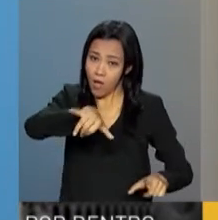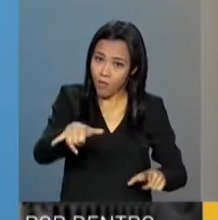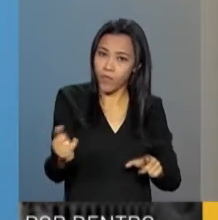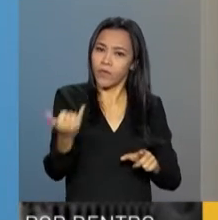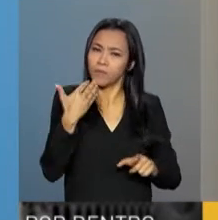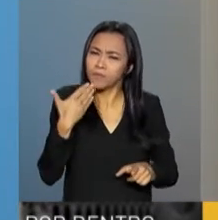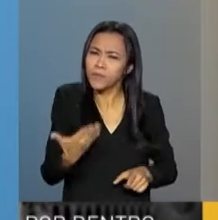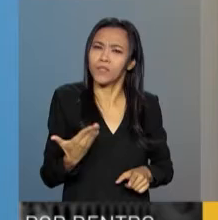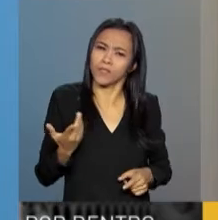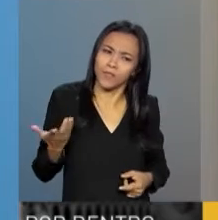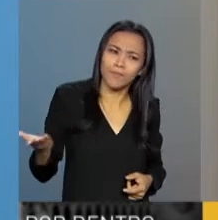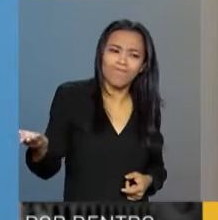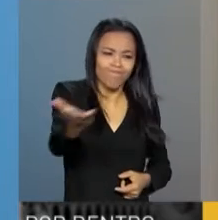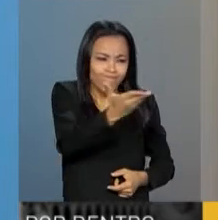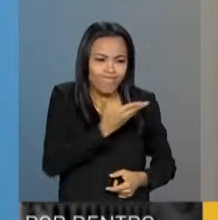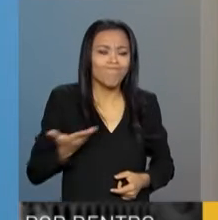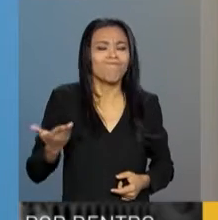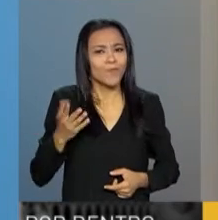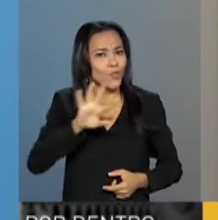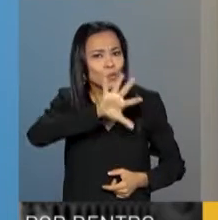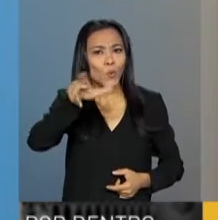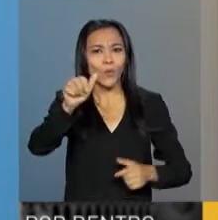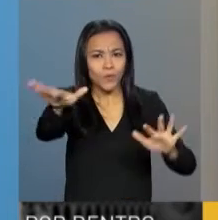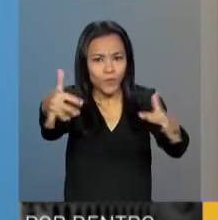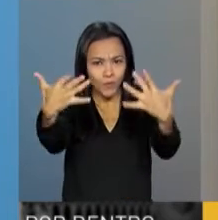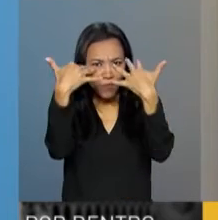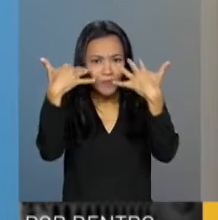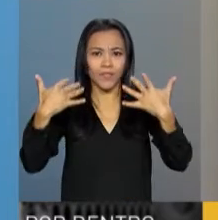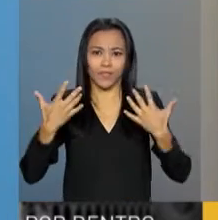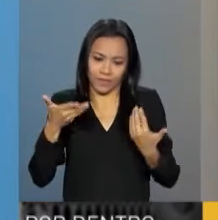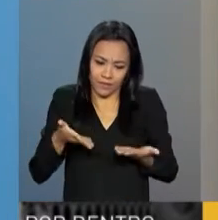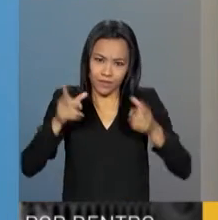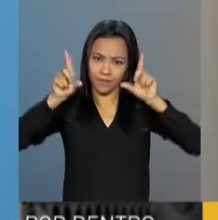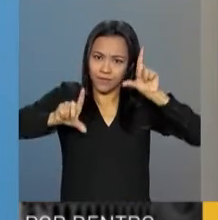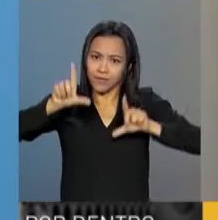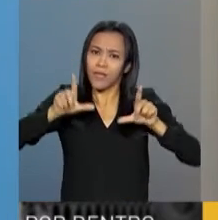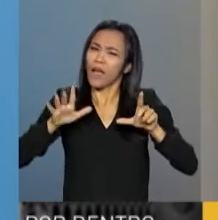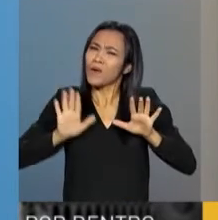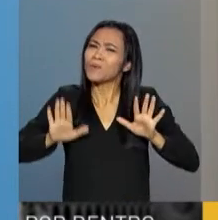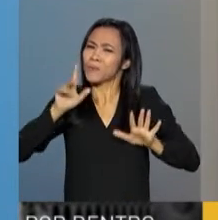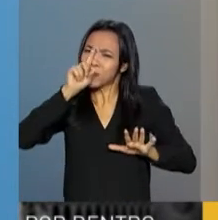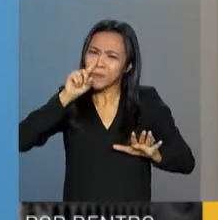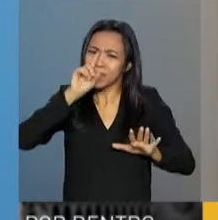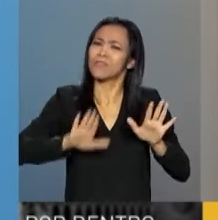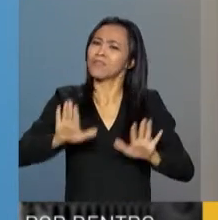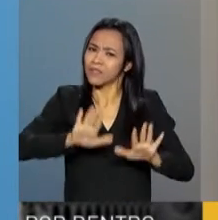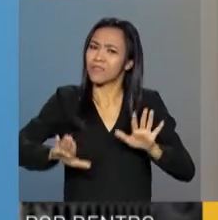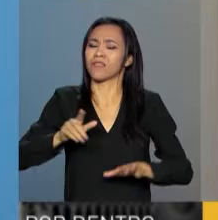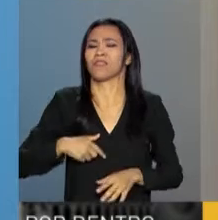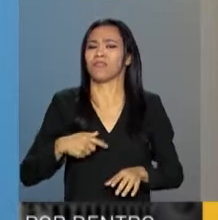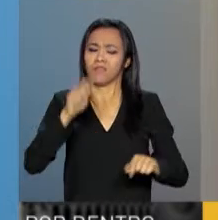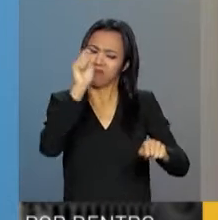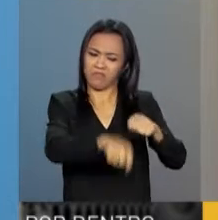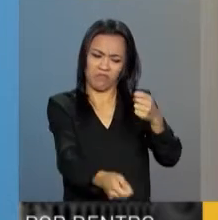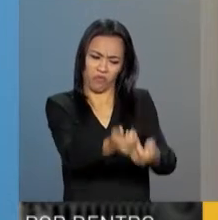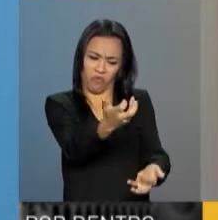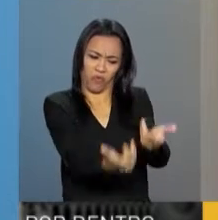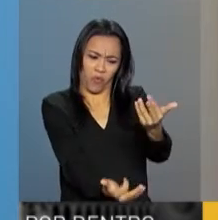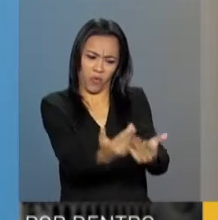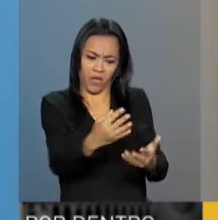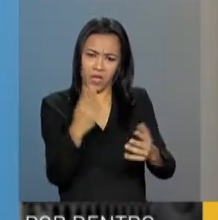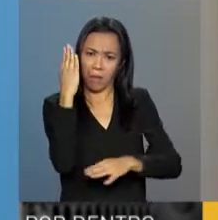de pedir para toda a população, todos que estão nos ouvindo, nos vendo, que tomem cuidado, não acenda